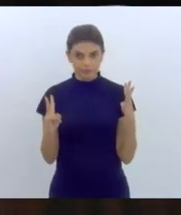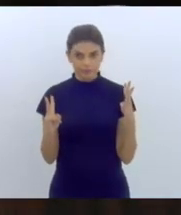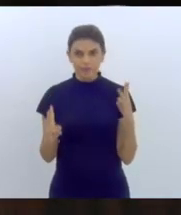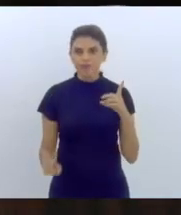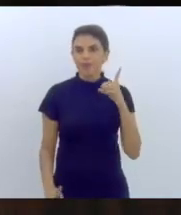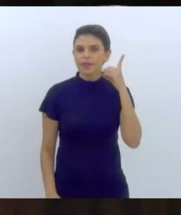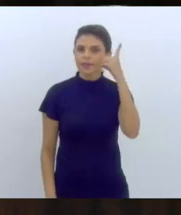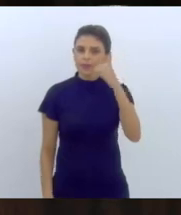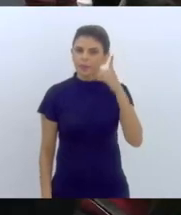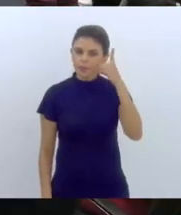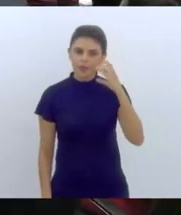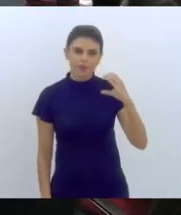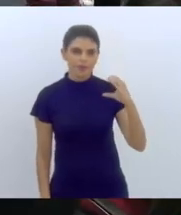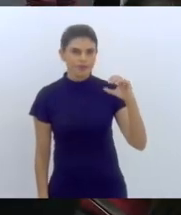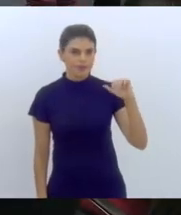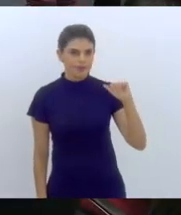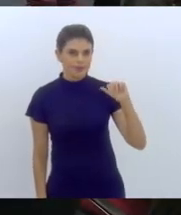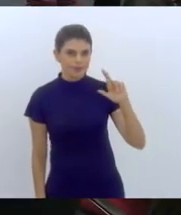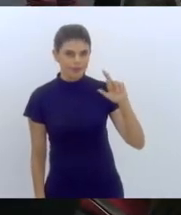Deputado Carlos Mink.